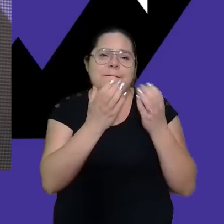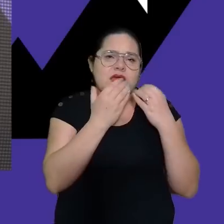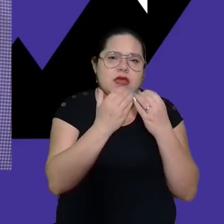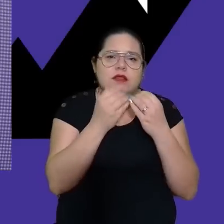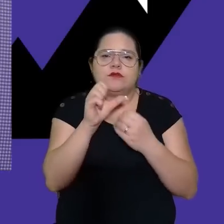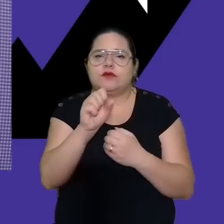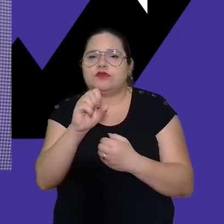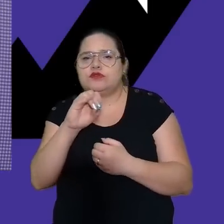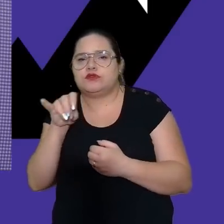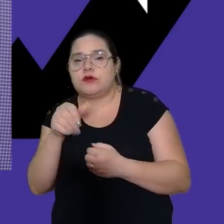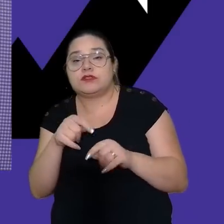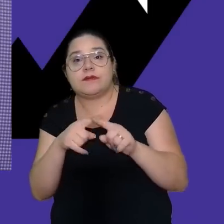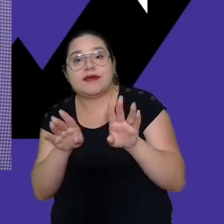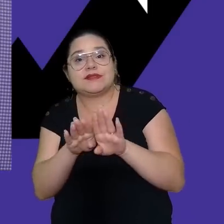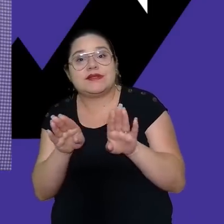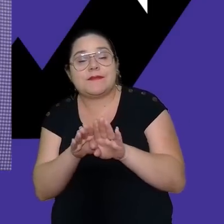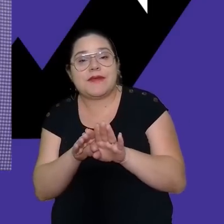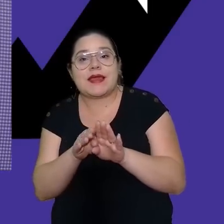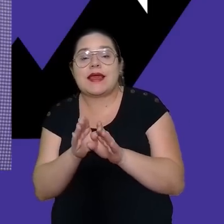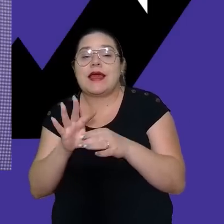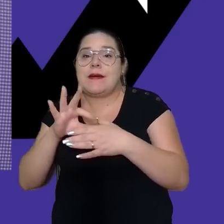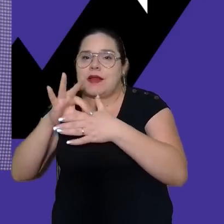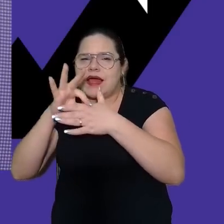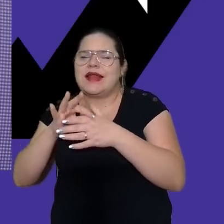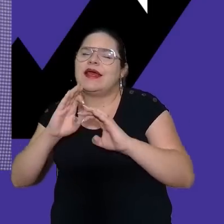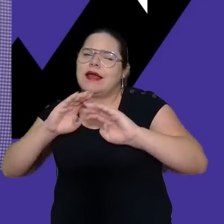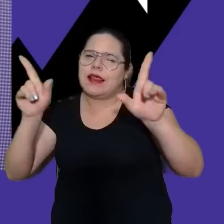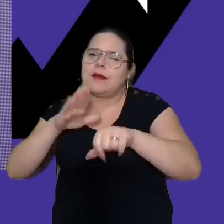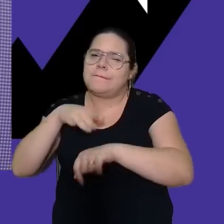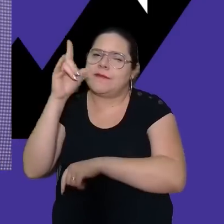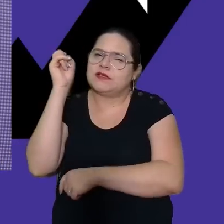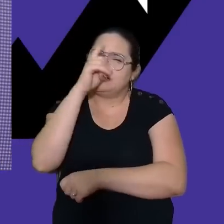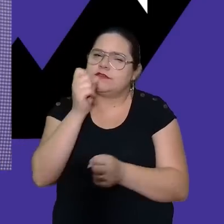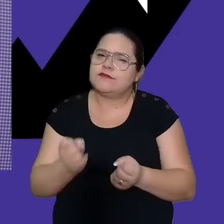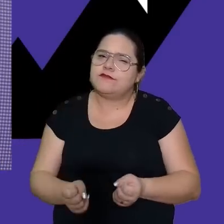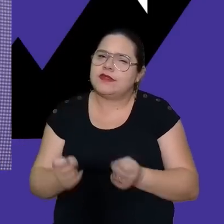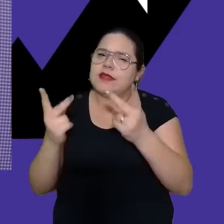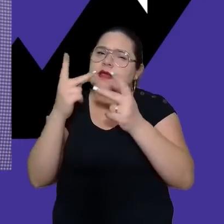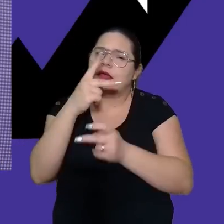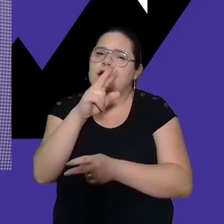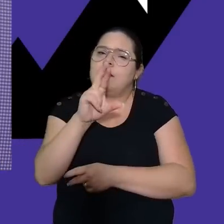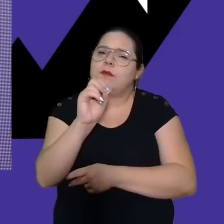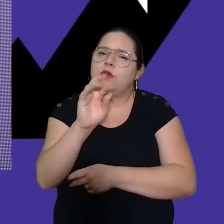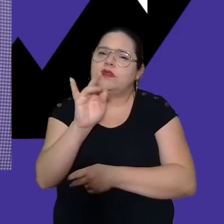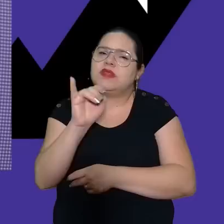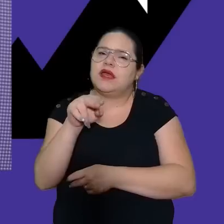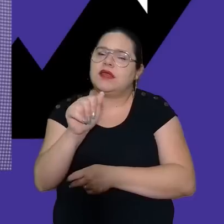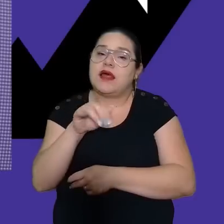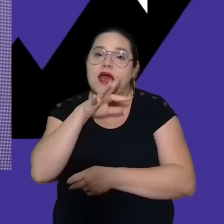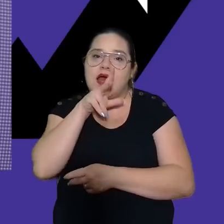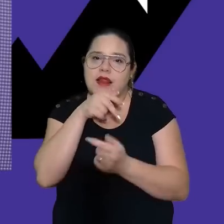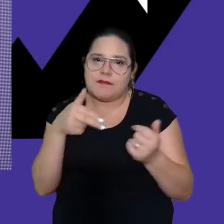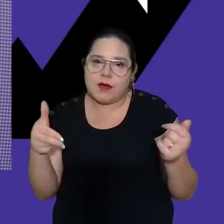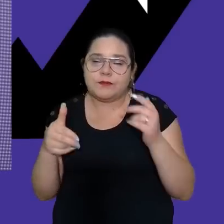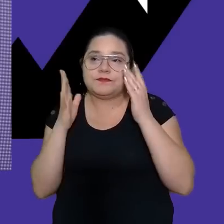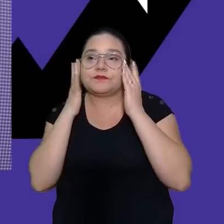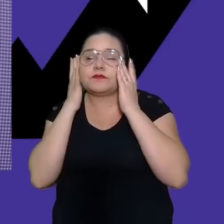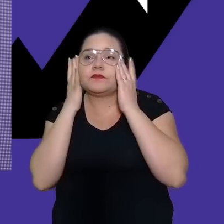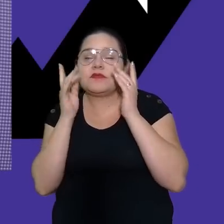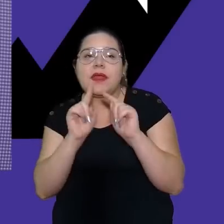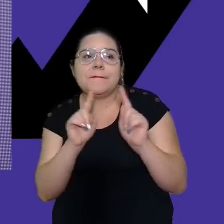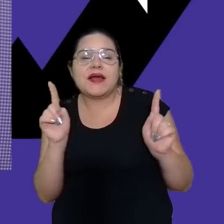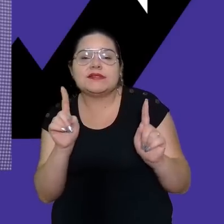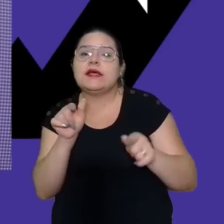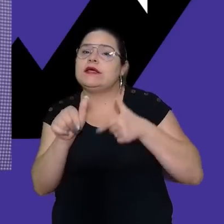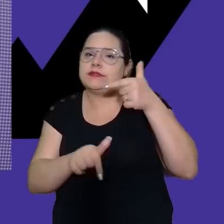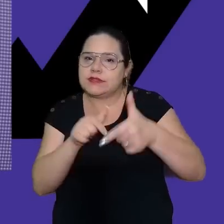para carnes. É mais complicado, é mais difícil vender proteínas animais do que proteínas vegetais, né? Então, acho que esse trabalho tem que ser